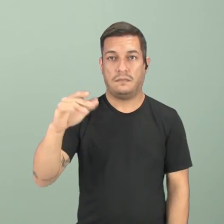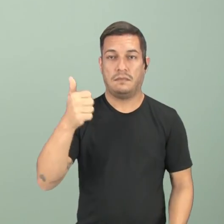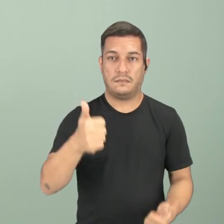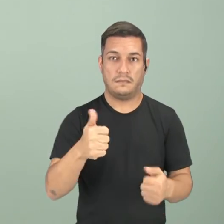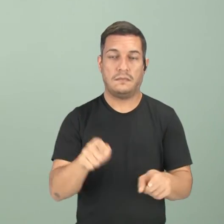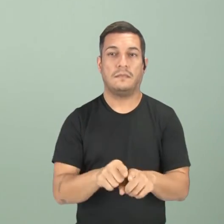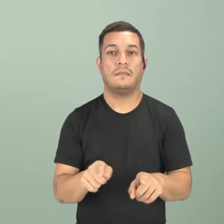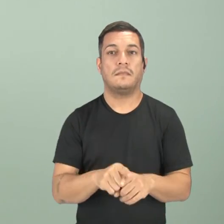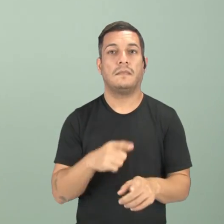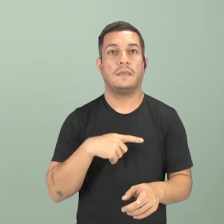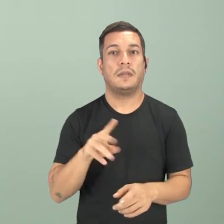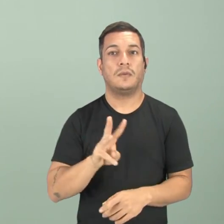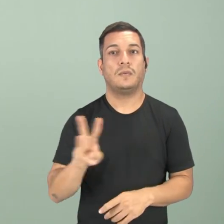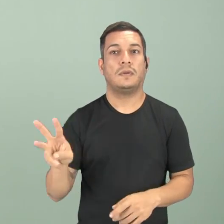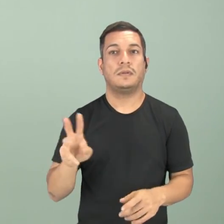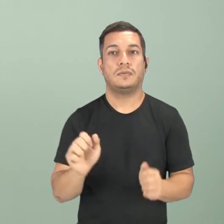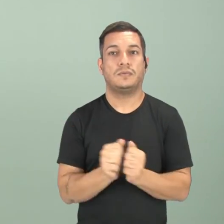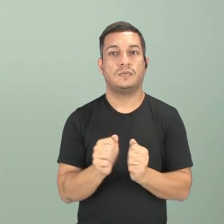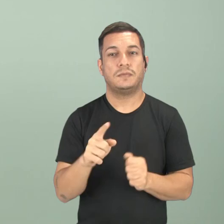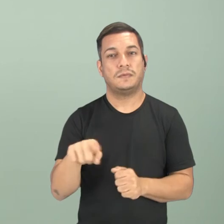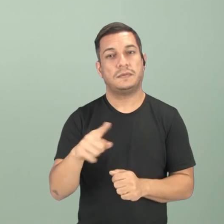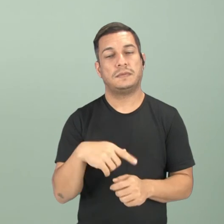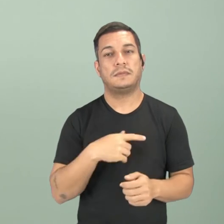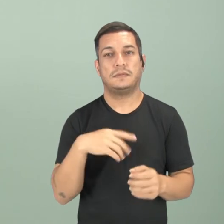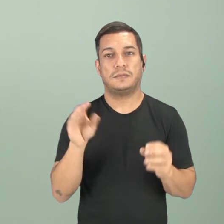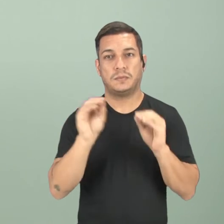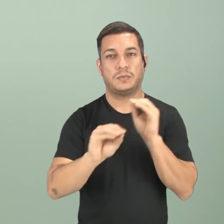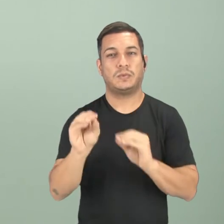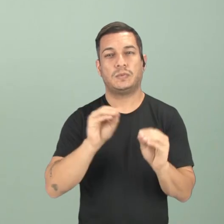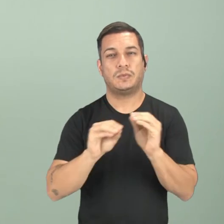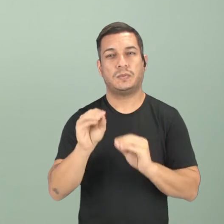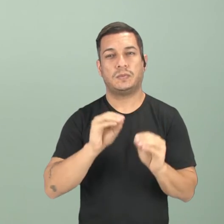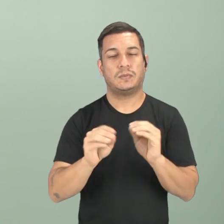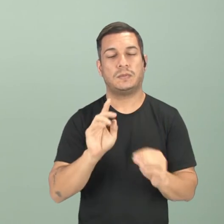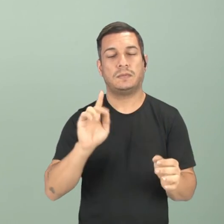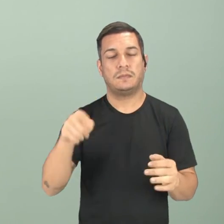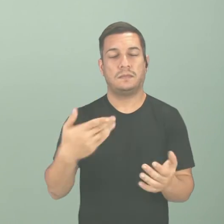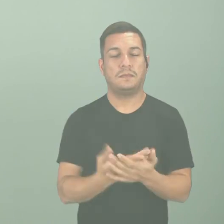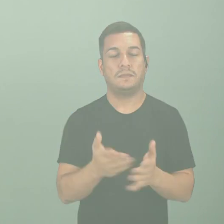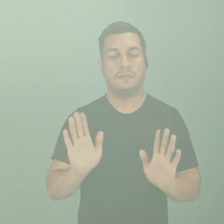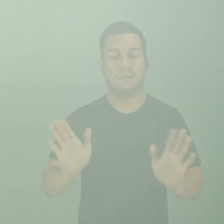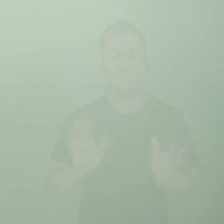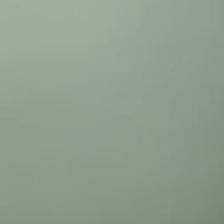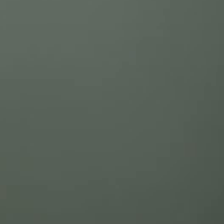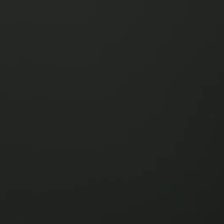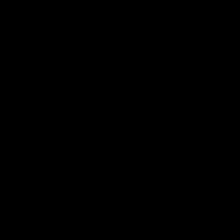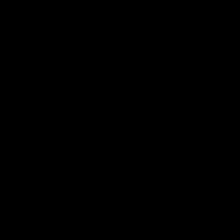Que também fica o linkzinho aí junto para vocês. Um grande beijo, até a próxima aula.